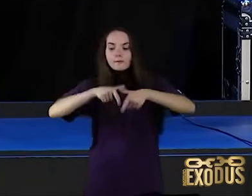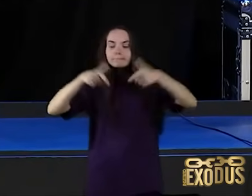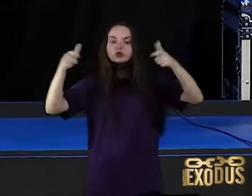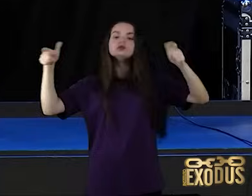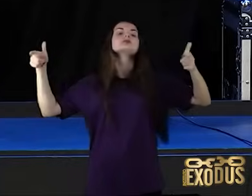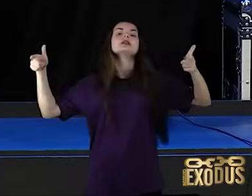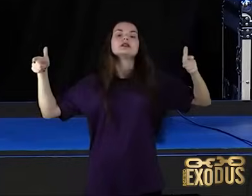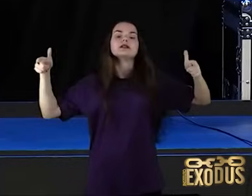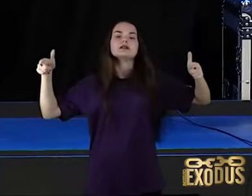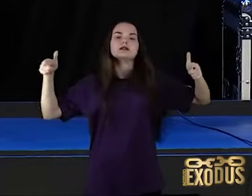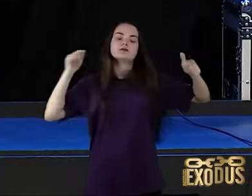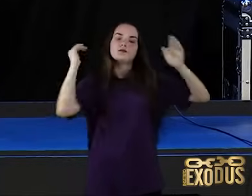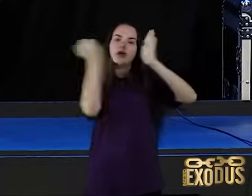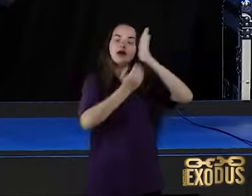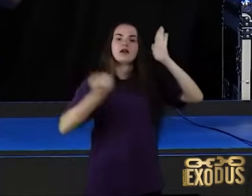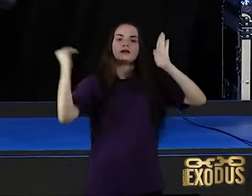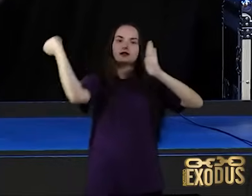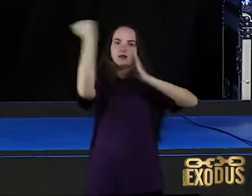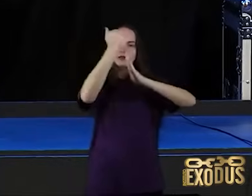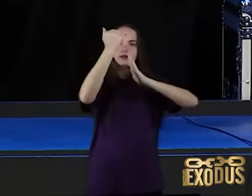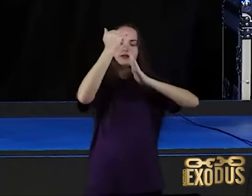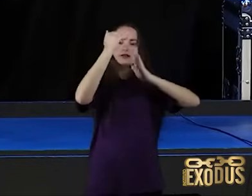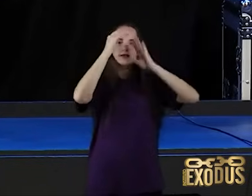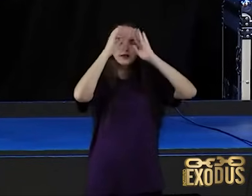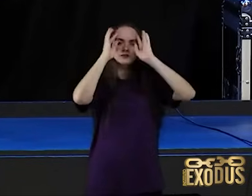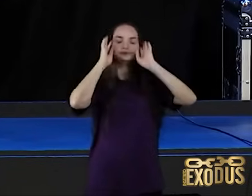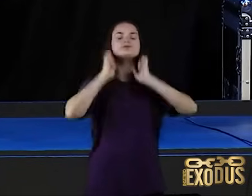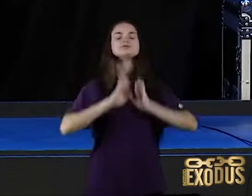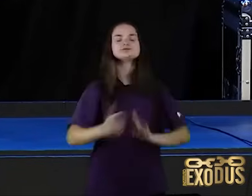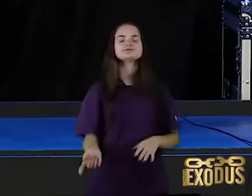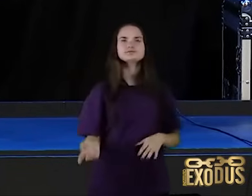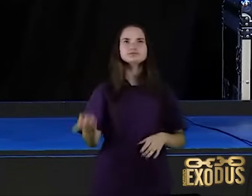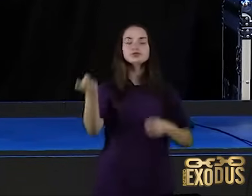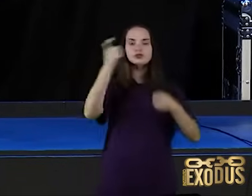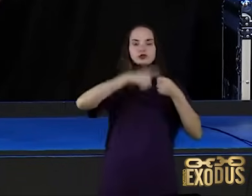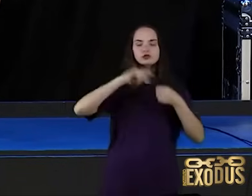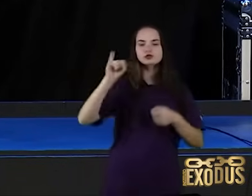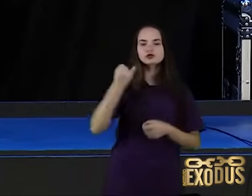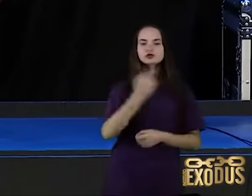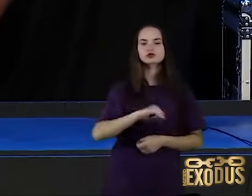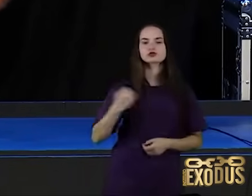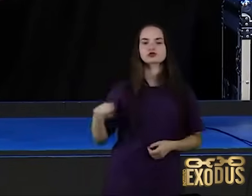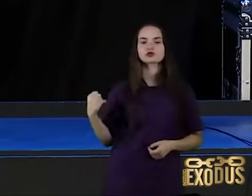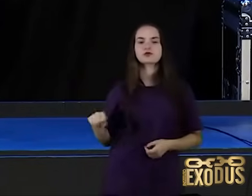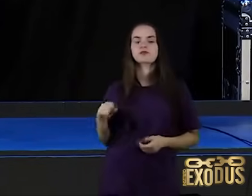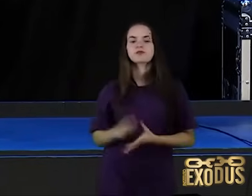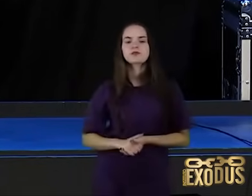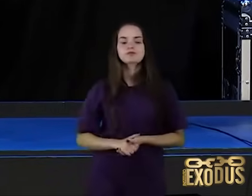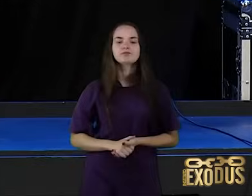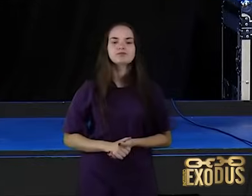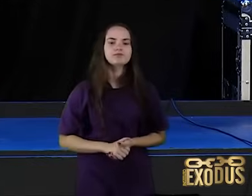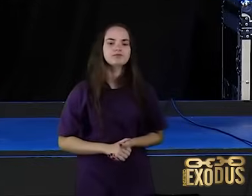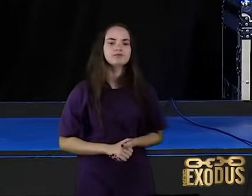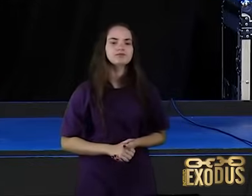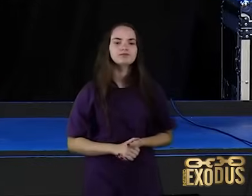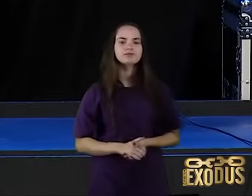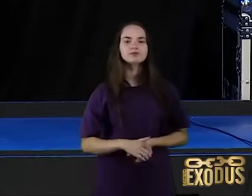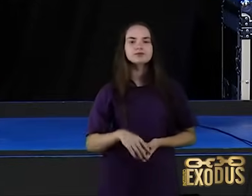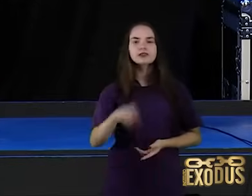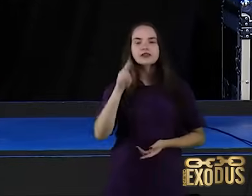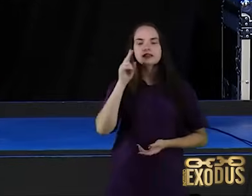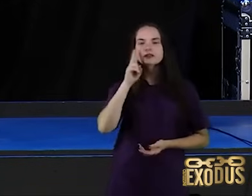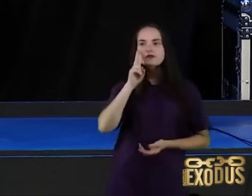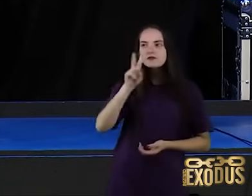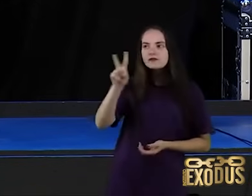vai além gente eu vou voltar para José José interpreta depois no Capítulo 41 o sonho do faraó